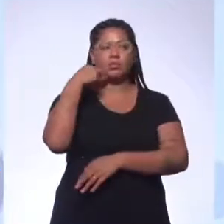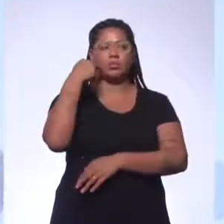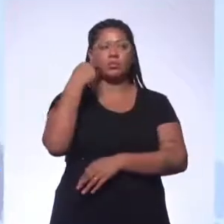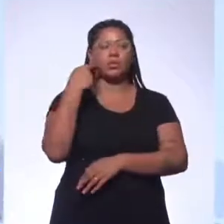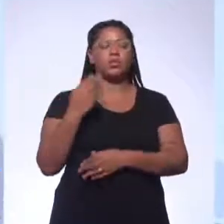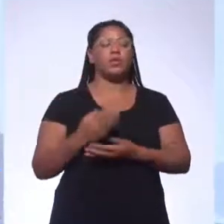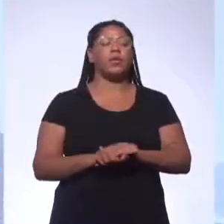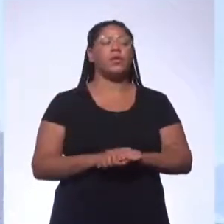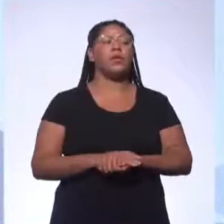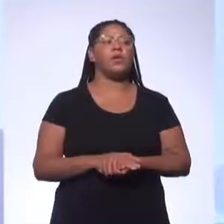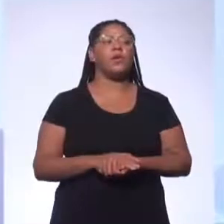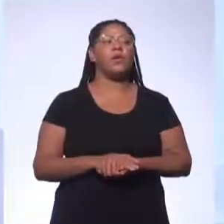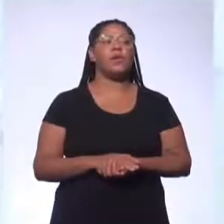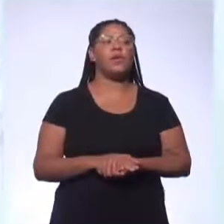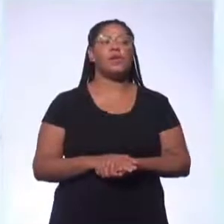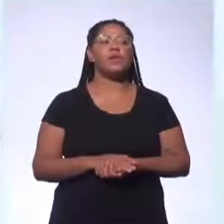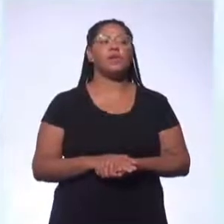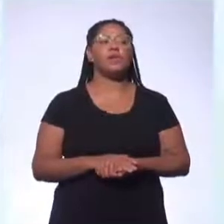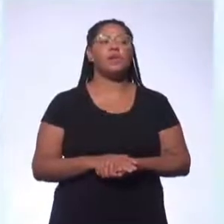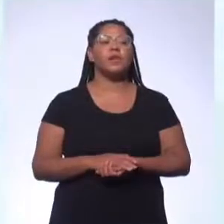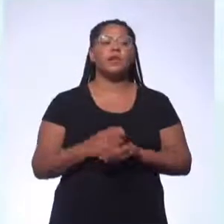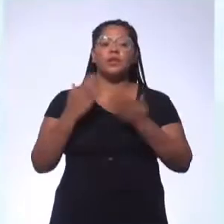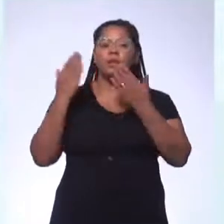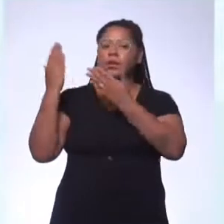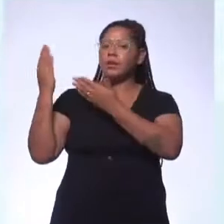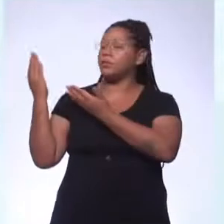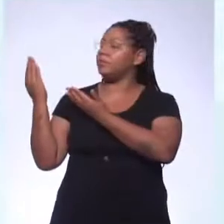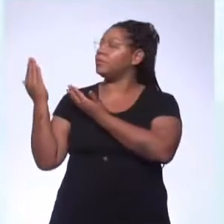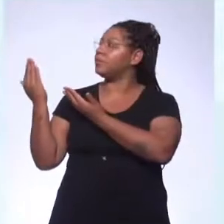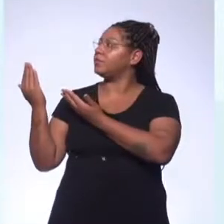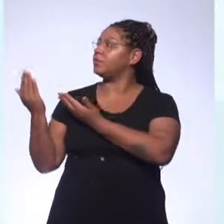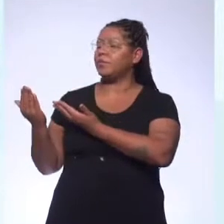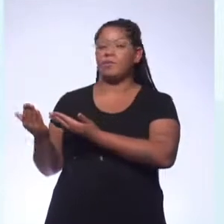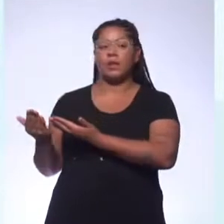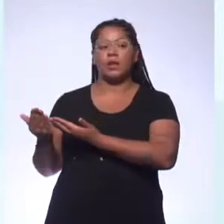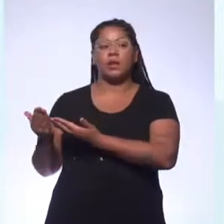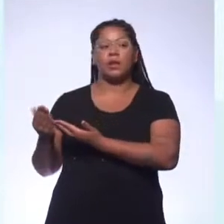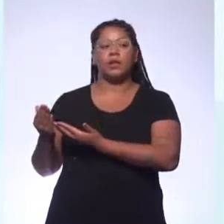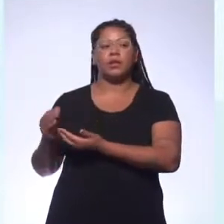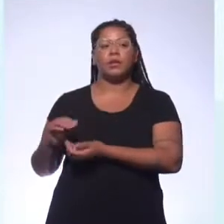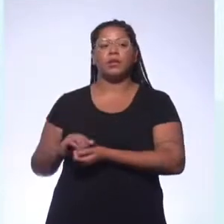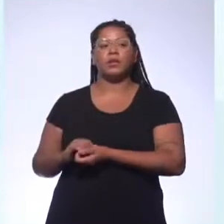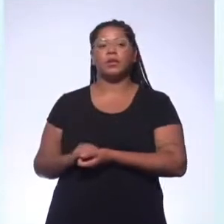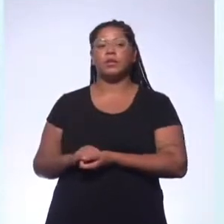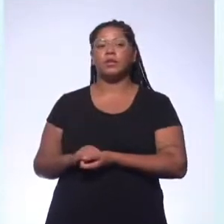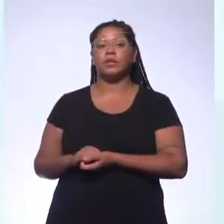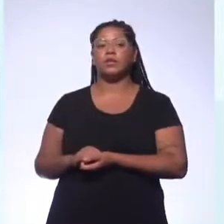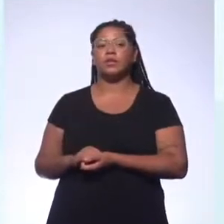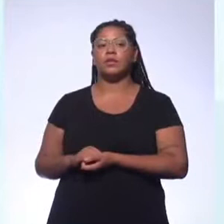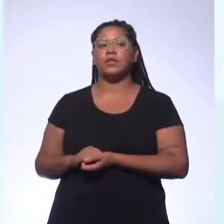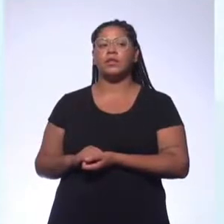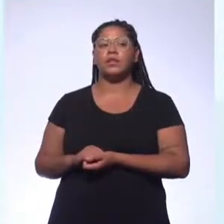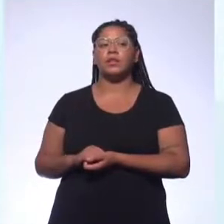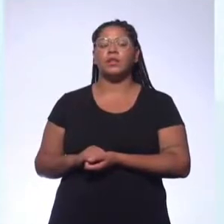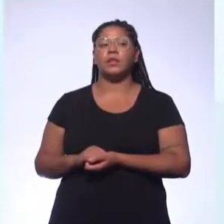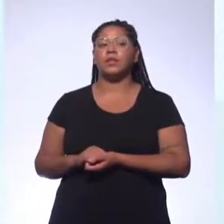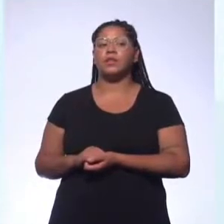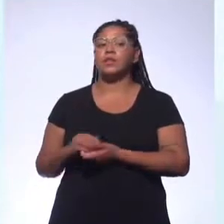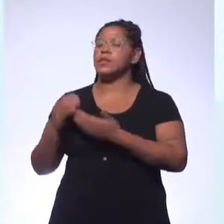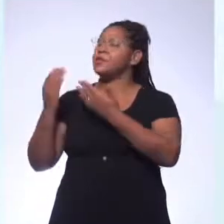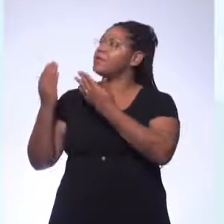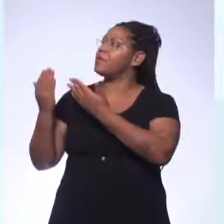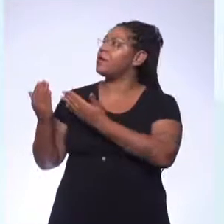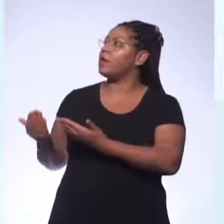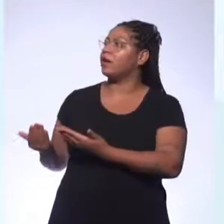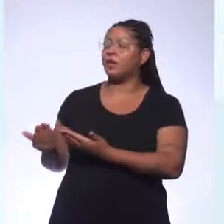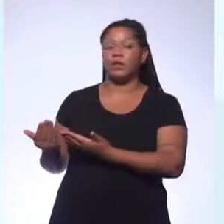voltar então mais um pouquinho lá para a imagem do Mikhail Gorbachev, que apoiou o empreendedorismo e o crescimento